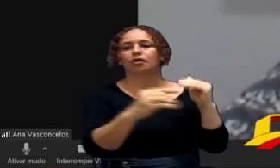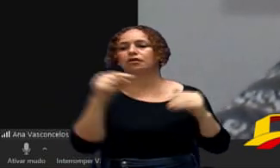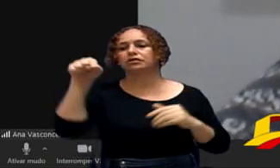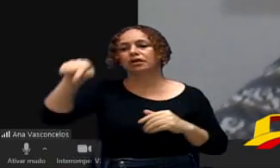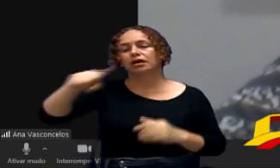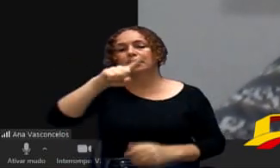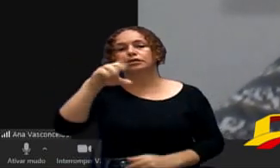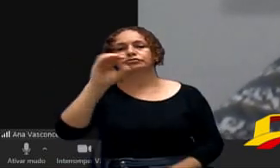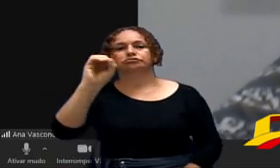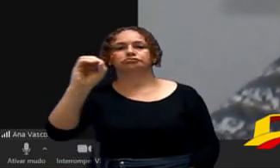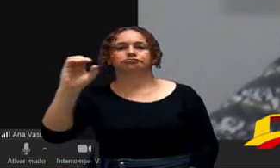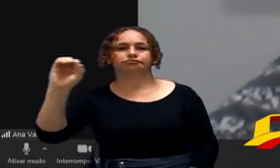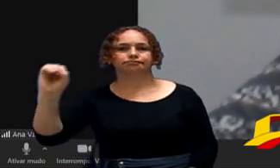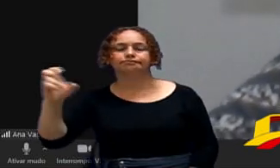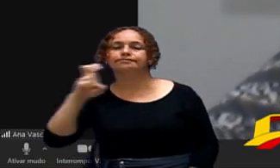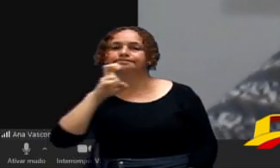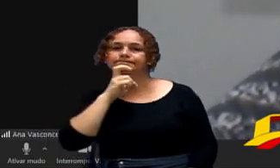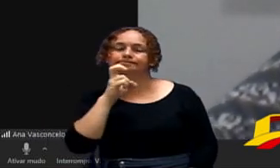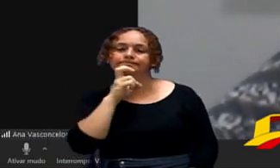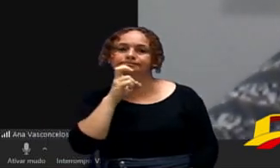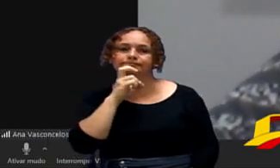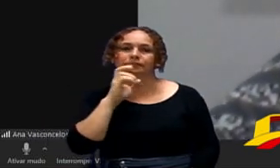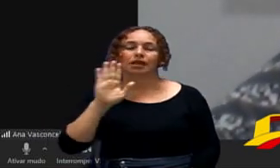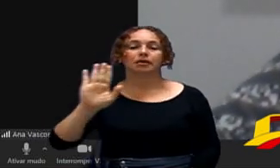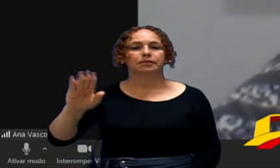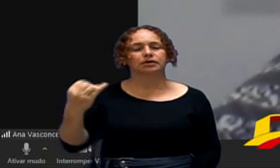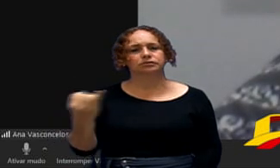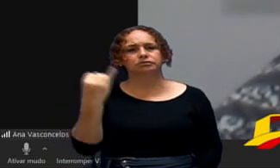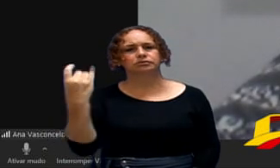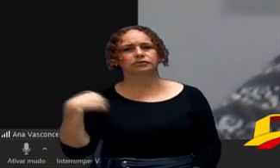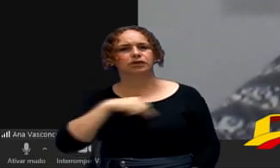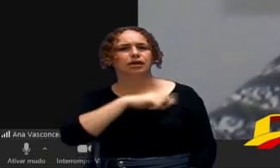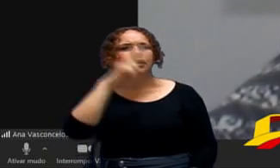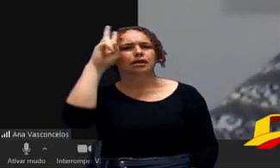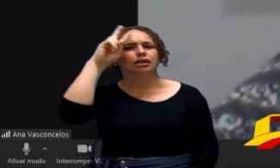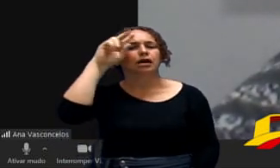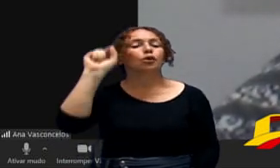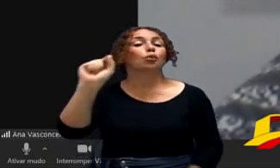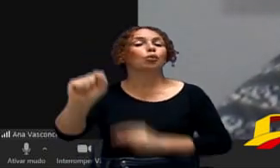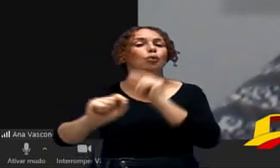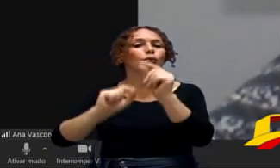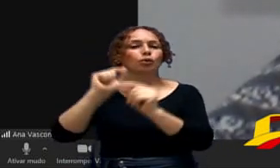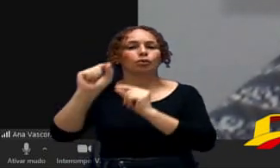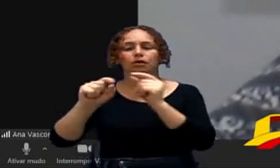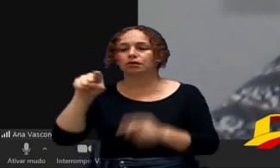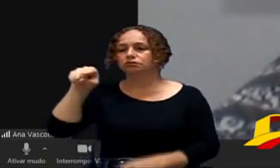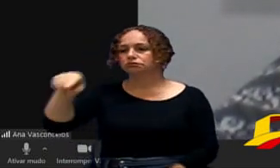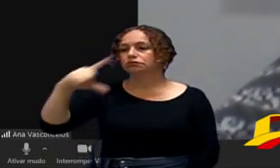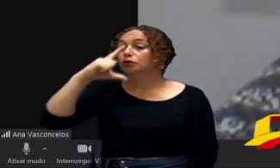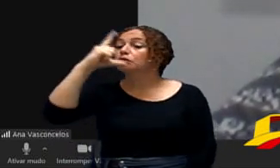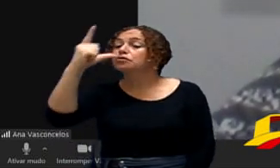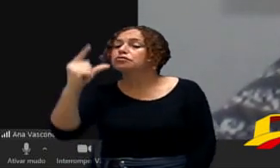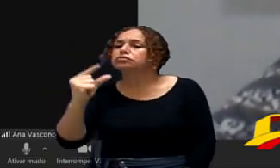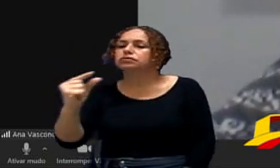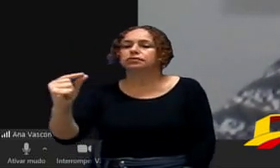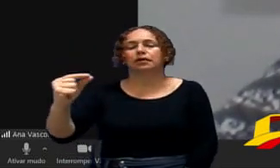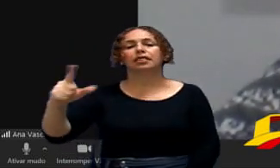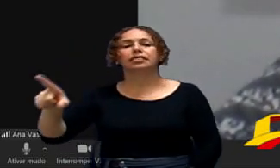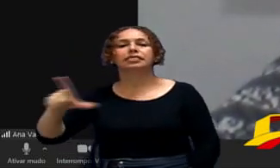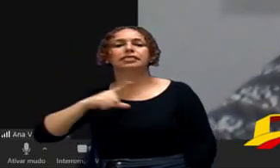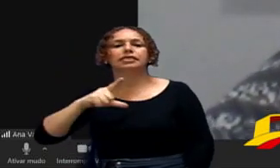de Sorocaba, mas é importante a gente entender que o Sandro tem a proteção